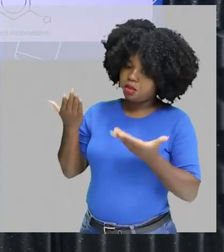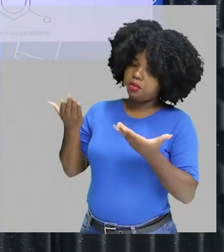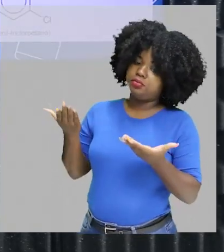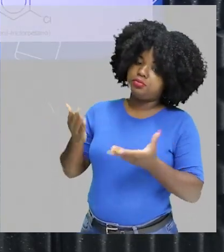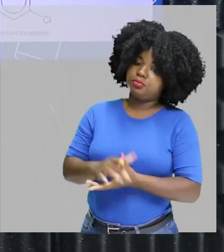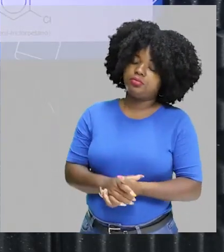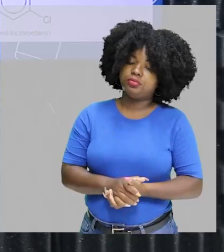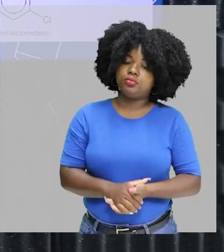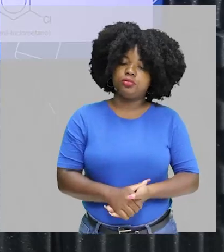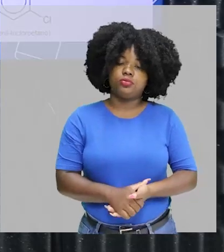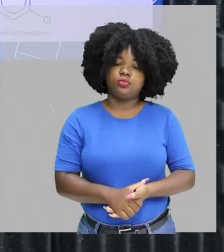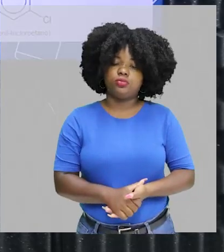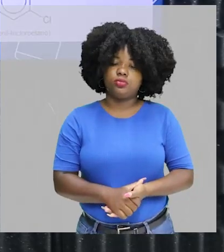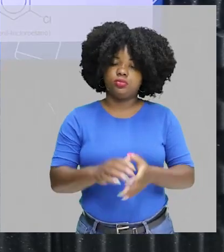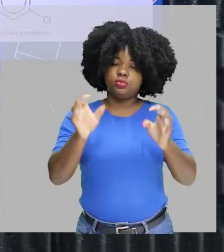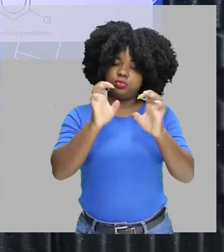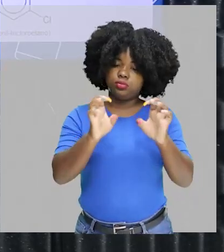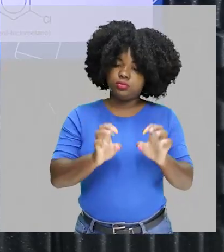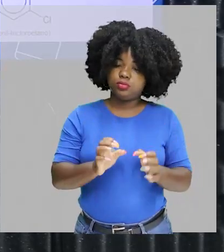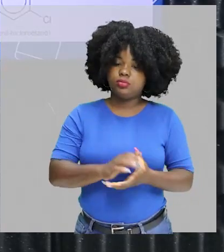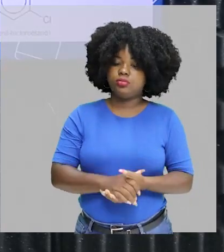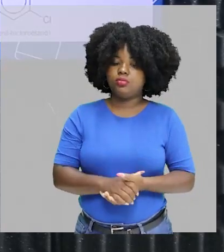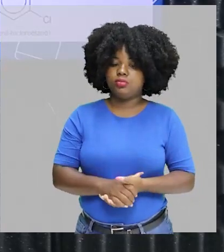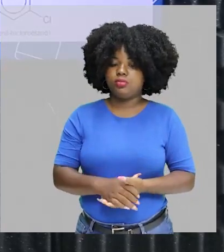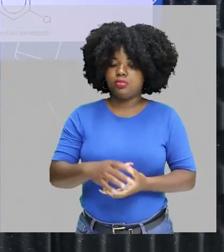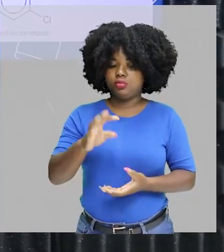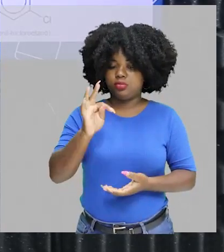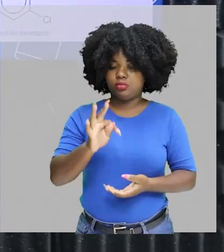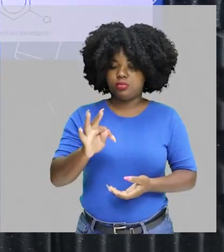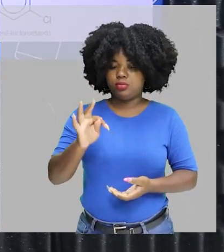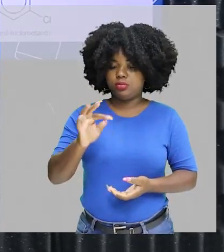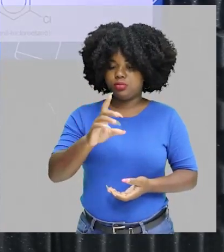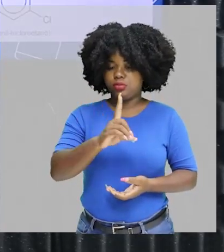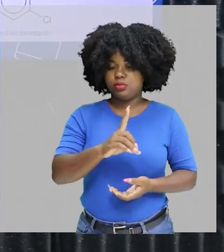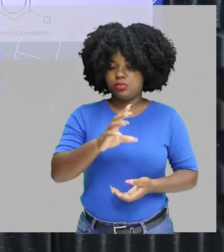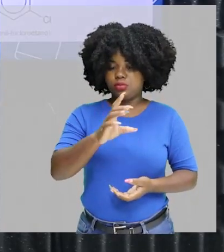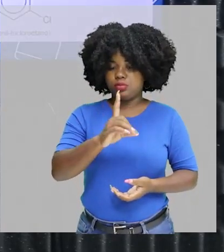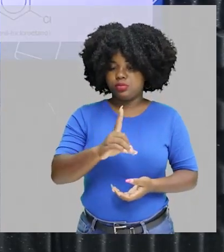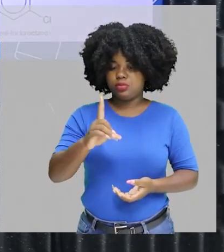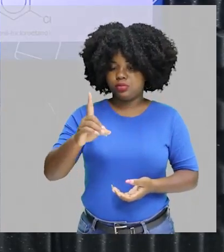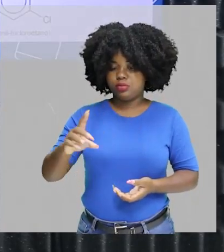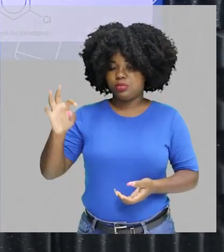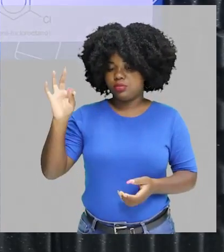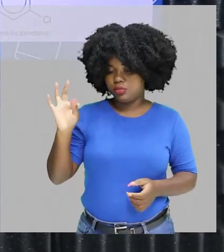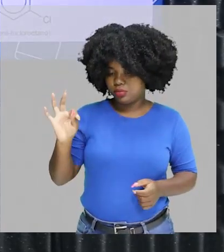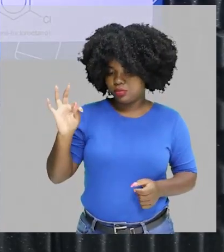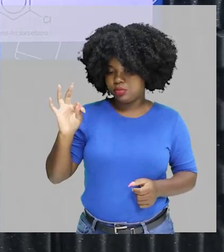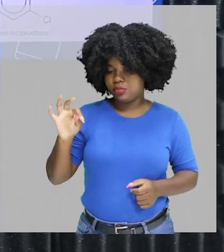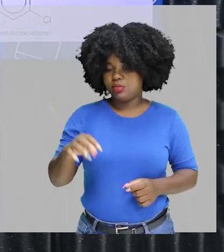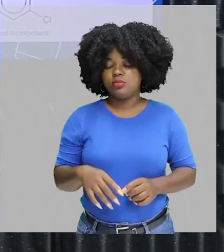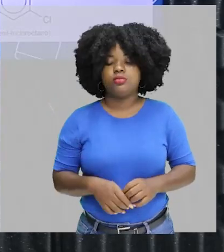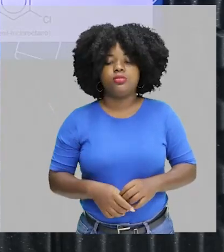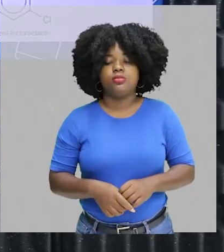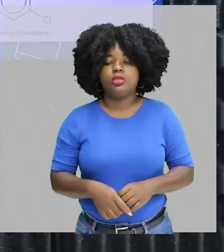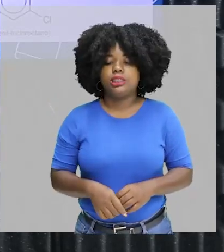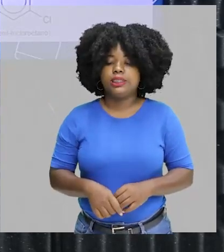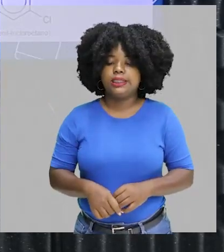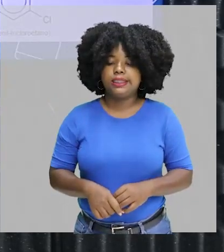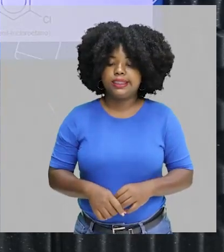última informação, a molécula do DDT, certo? O dicloro, difenil,